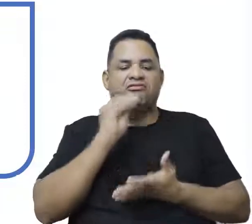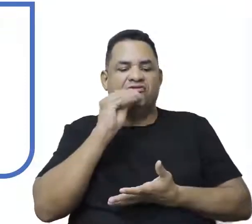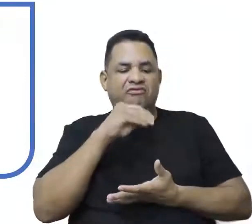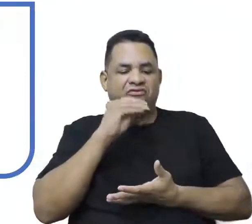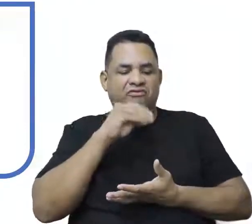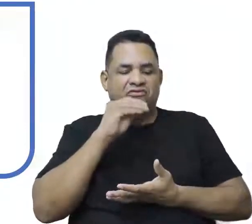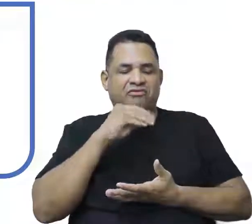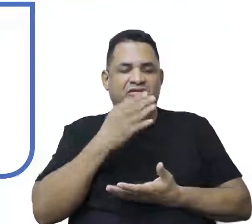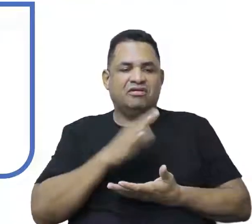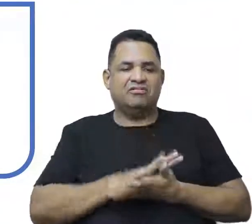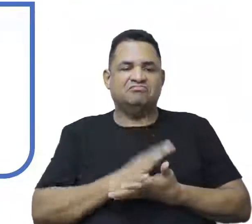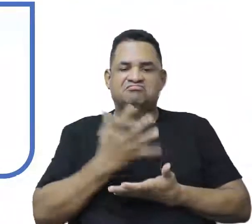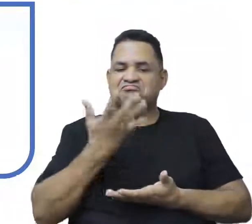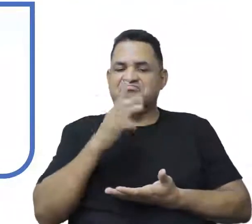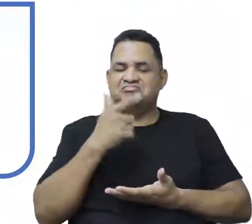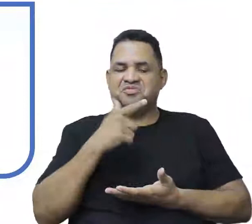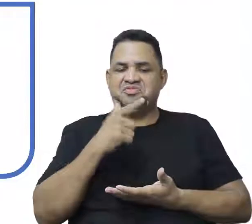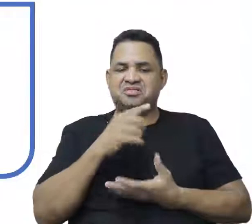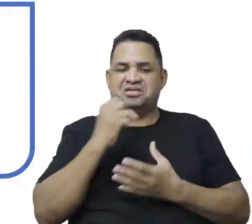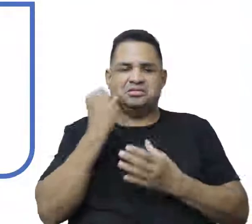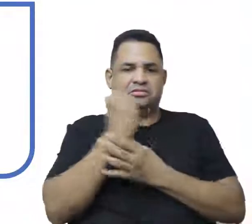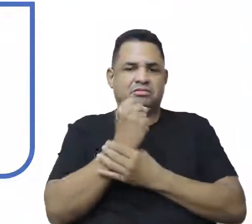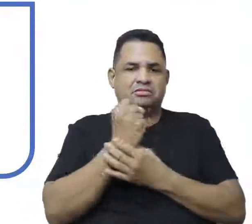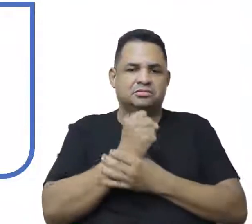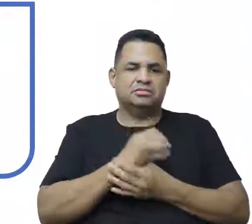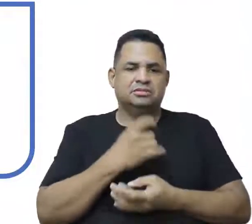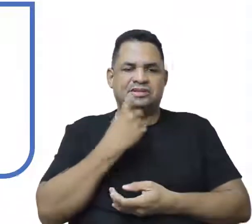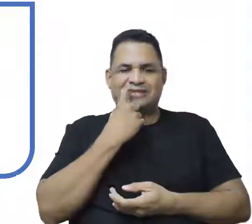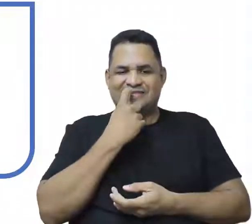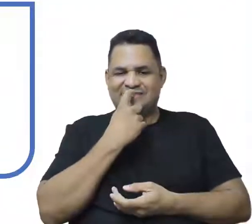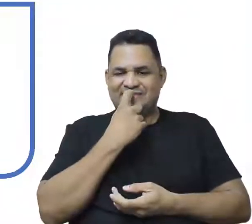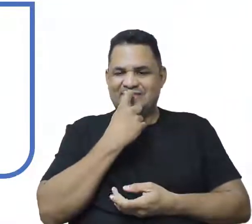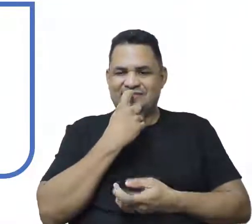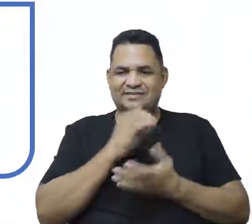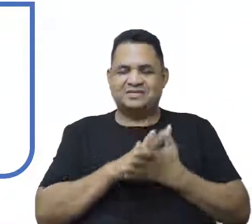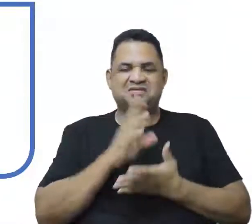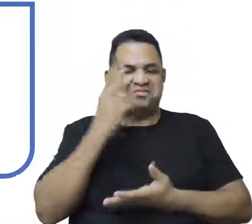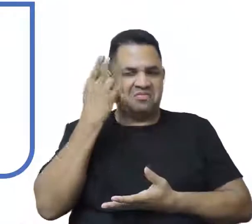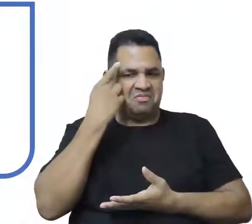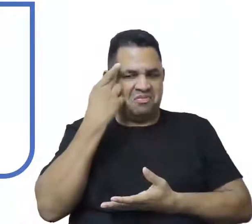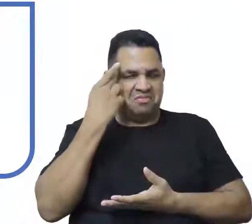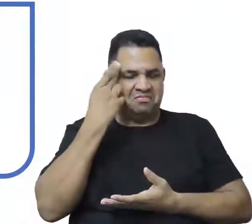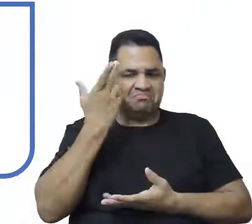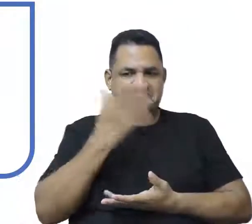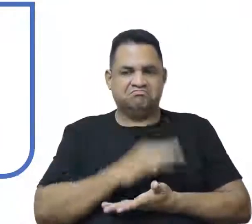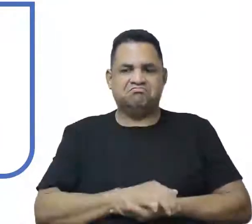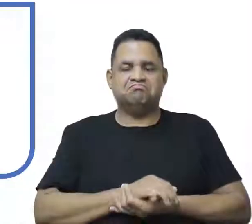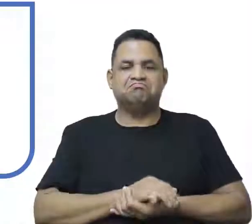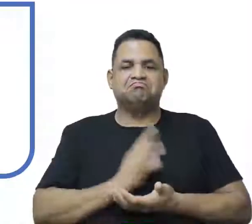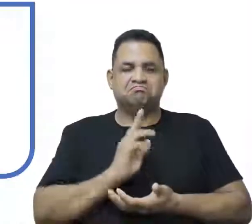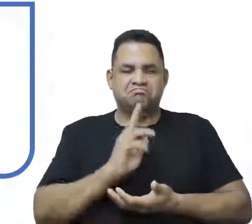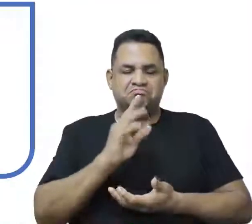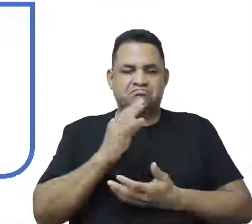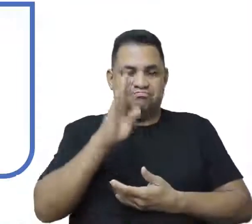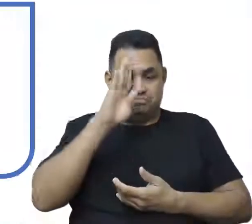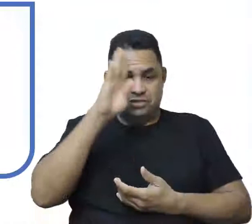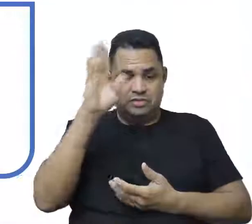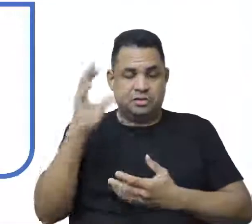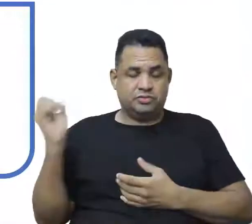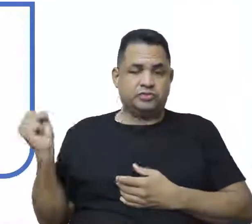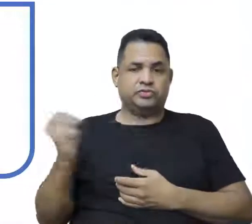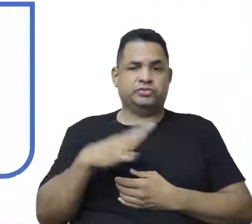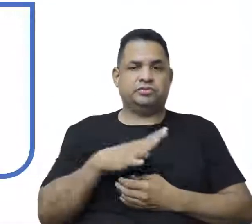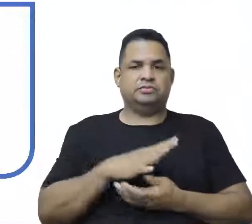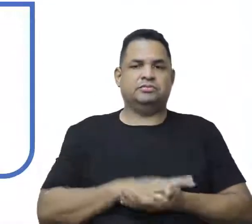instável, insegura, né, prof? Isso, esse roer as unhas aqui é muito frequente. Muito frequente. Principalmente em jovens, viu? Exato.